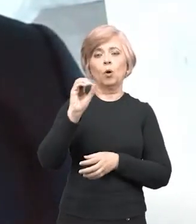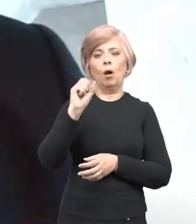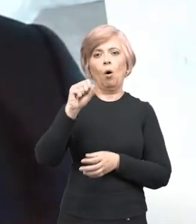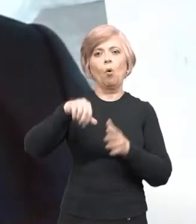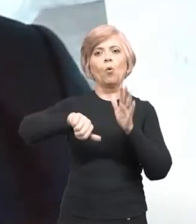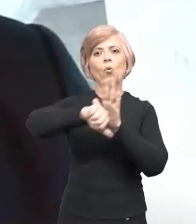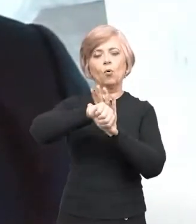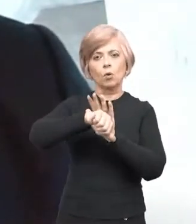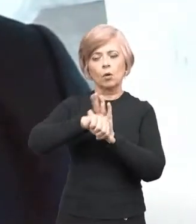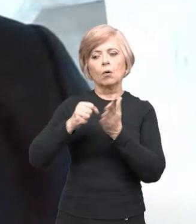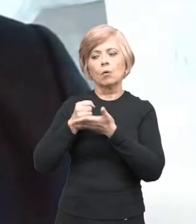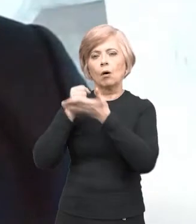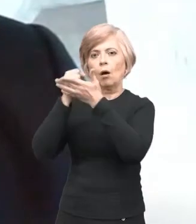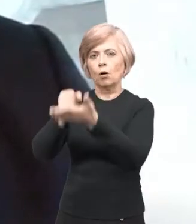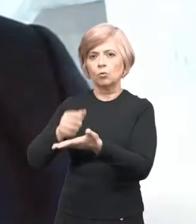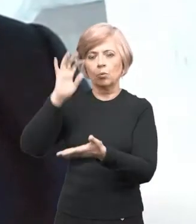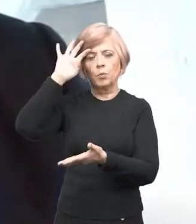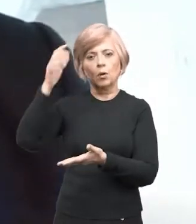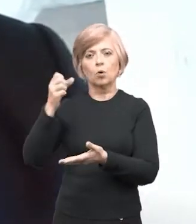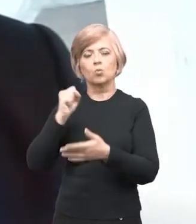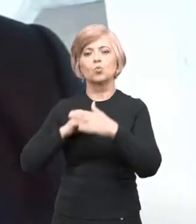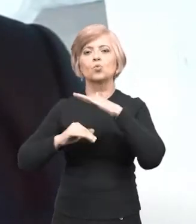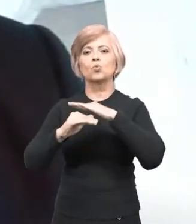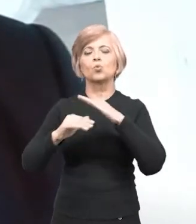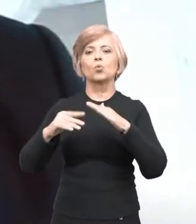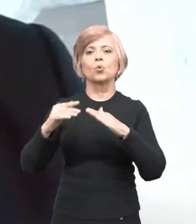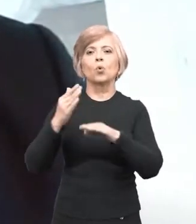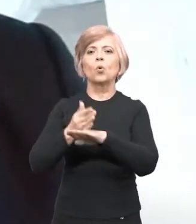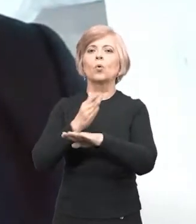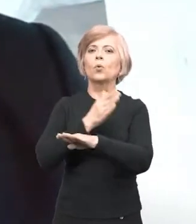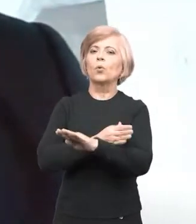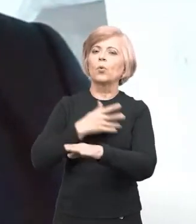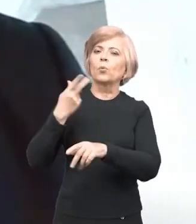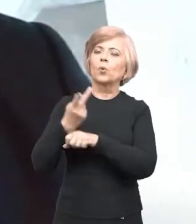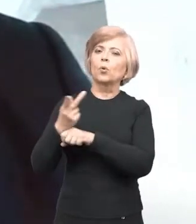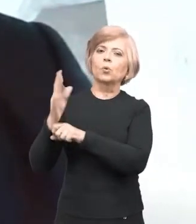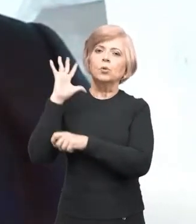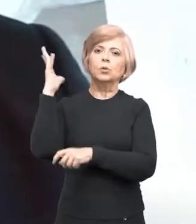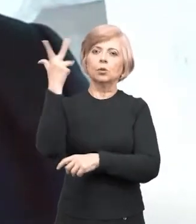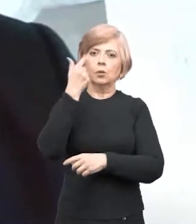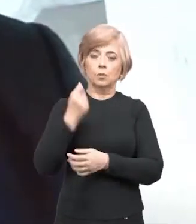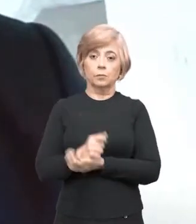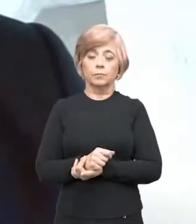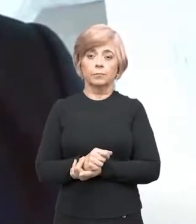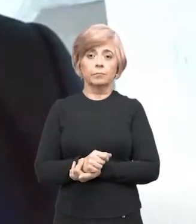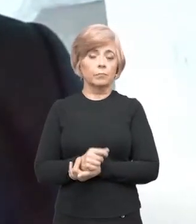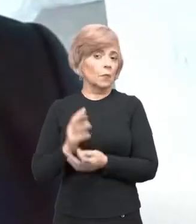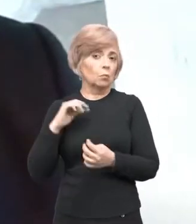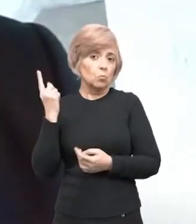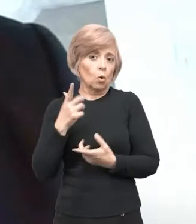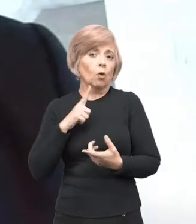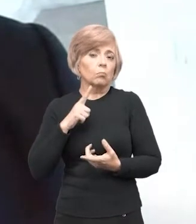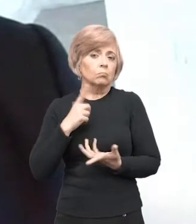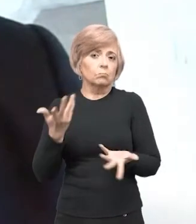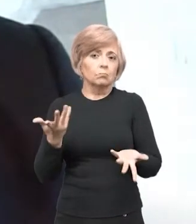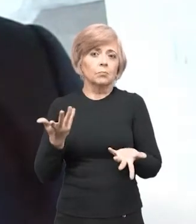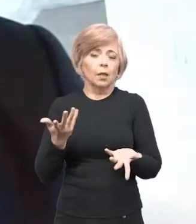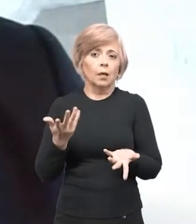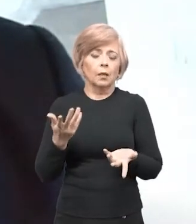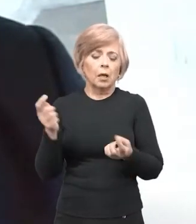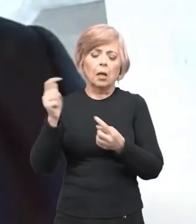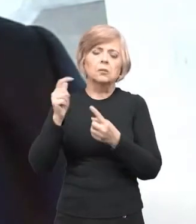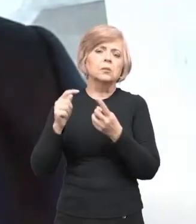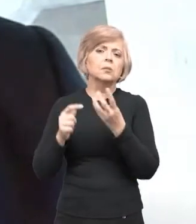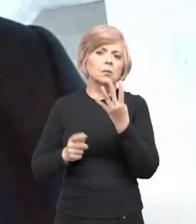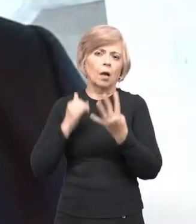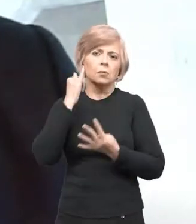suporte aí às decisões do Subprocurador-Geral de Assuntos Criminais. Então, em linhas gerais, assim, eu posso mencionar esses